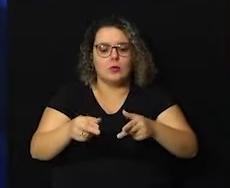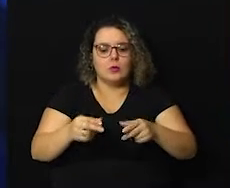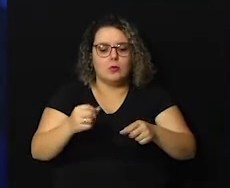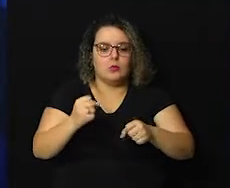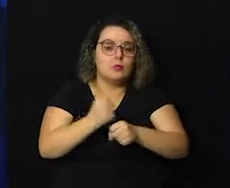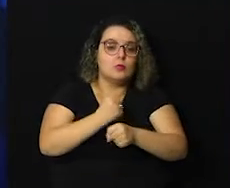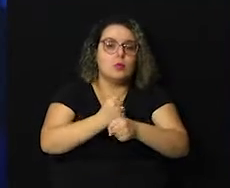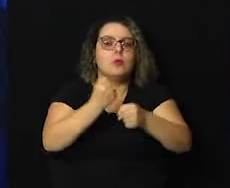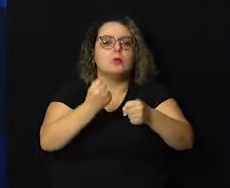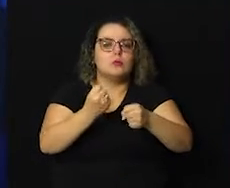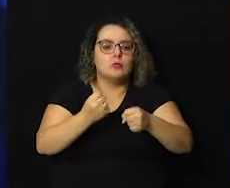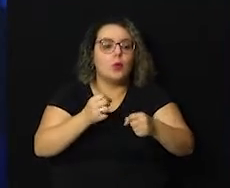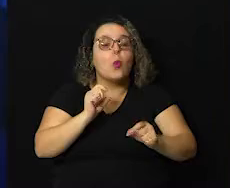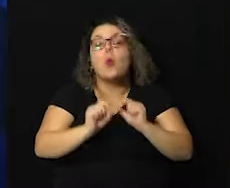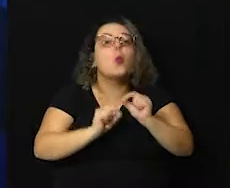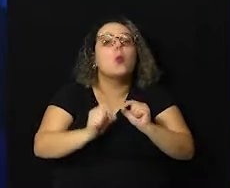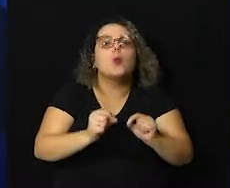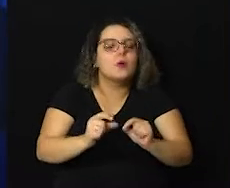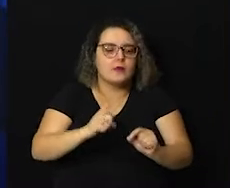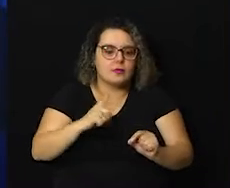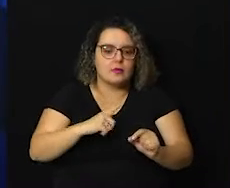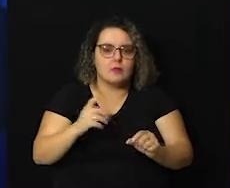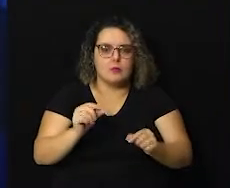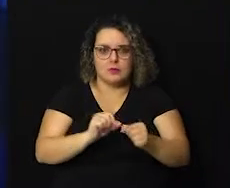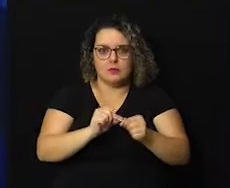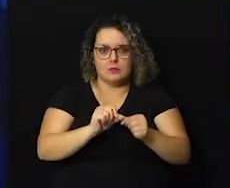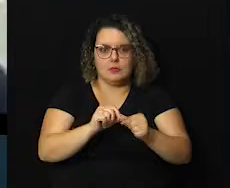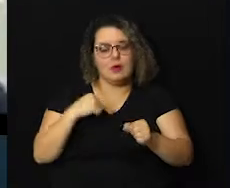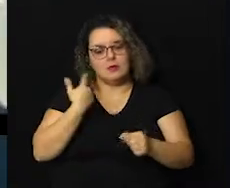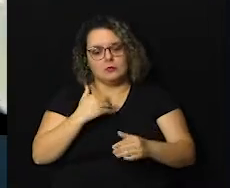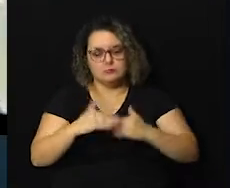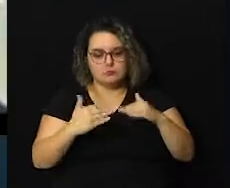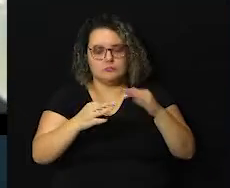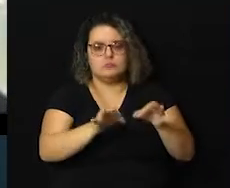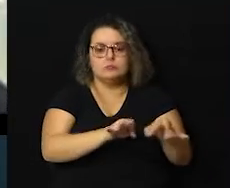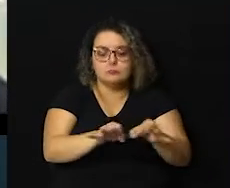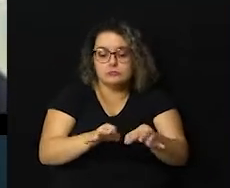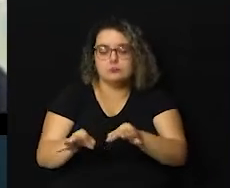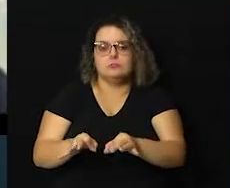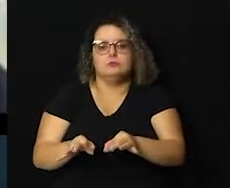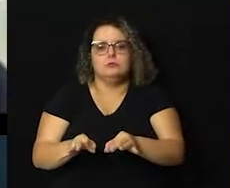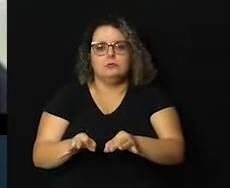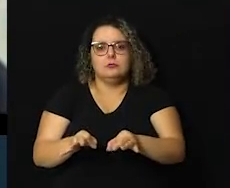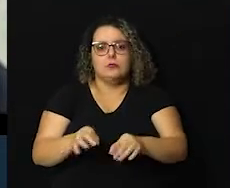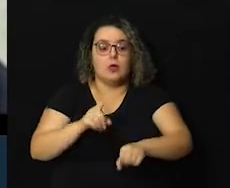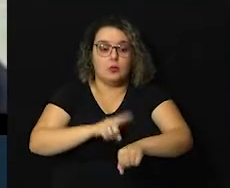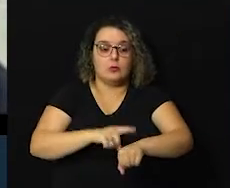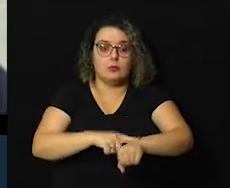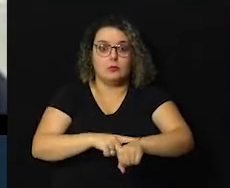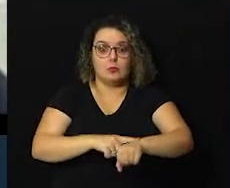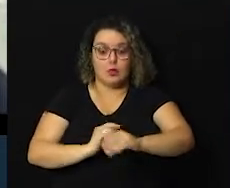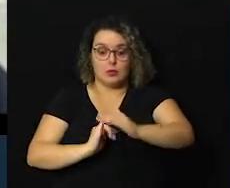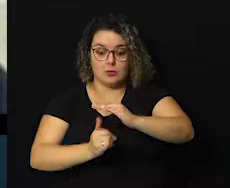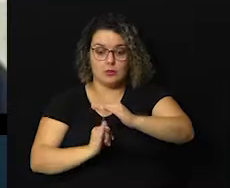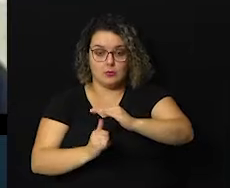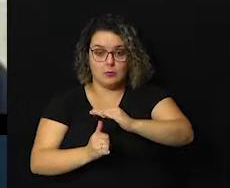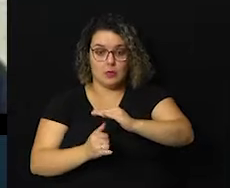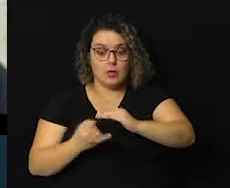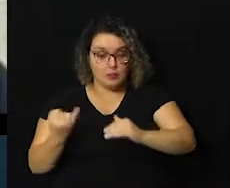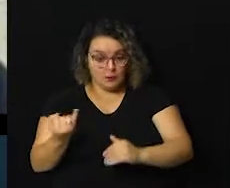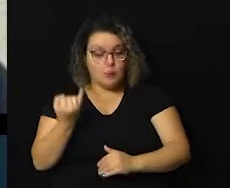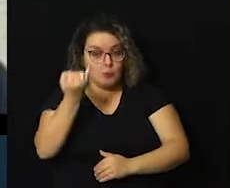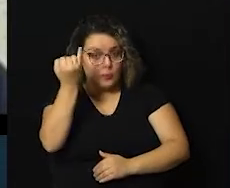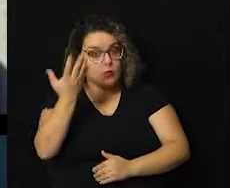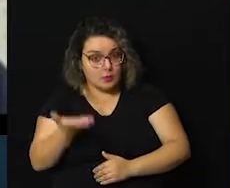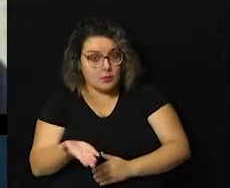de acordo com o tamanho da obra com volume da obra né então que envolve o projeto ele tava mais importante que ninguém dá valor para isso e ele tava